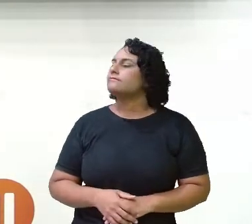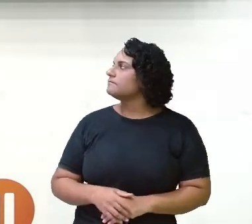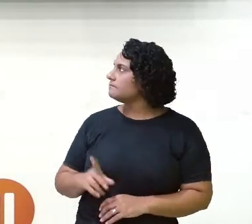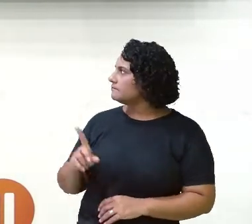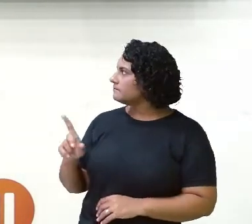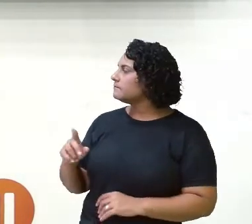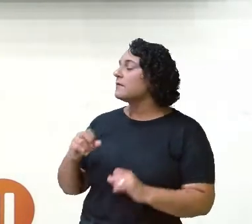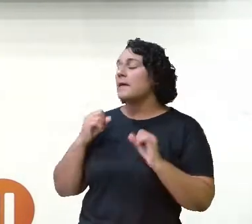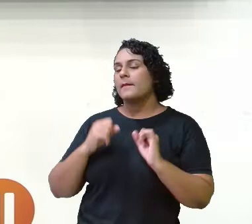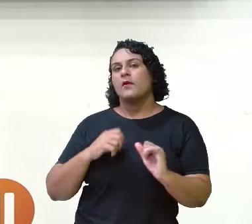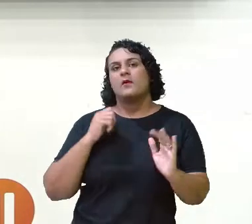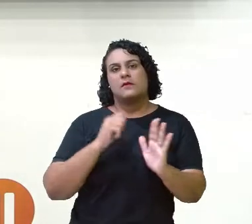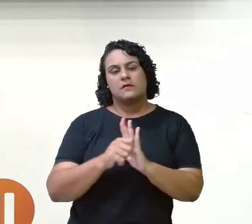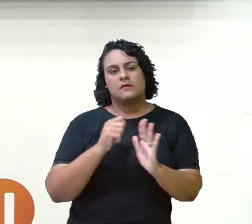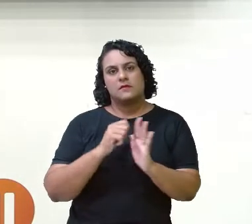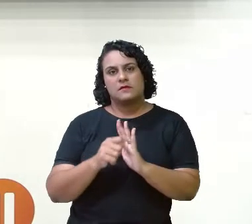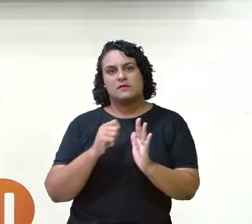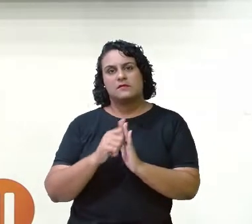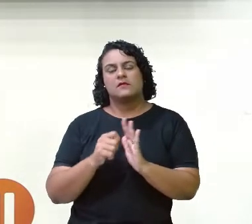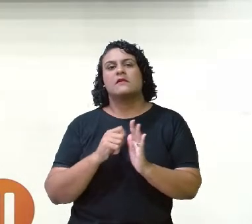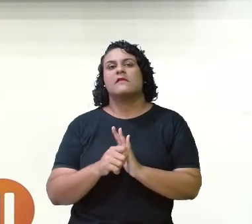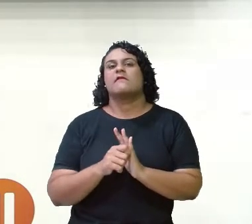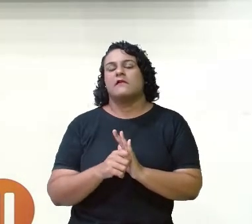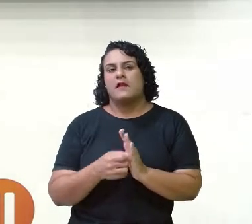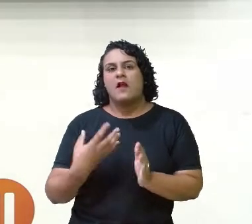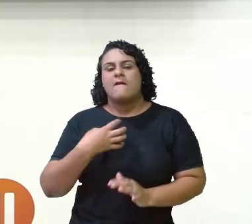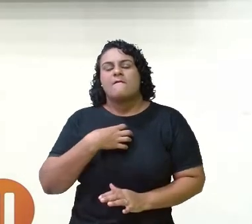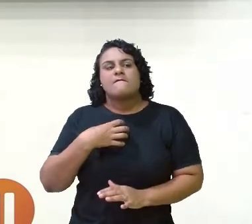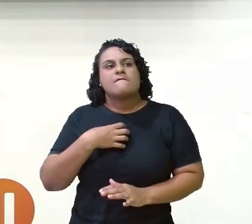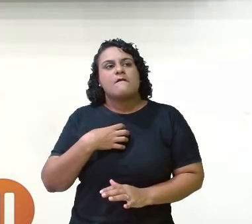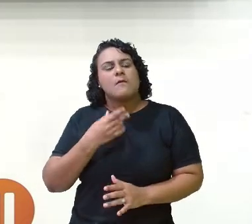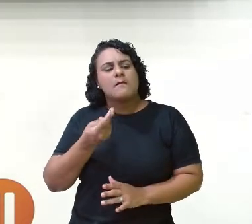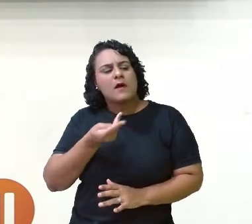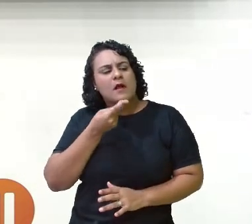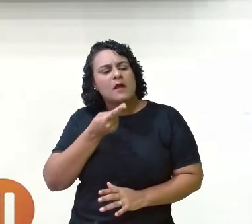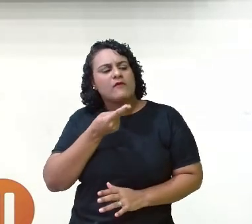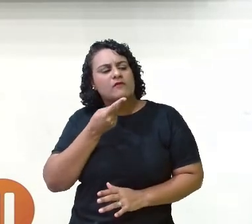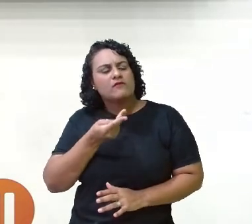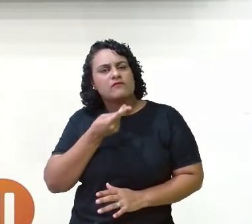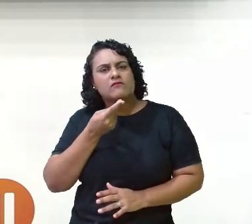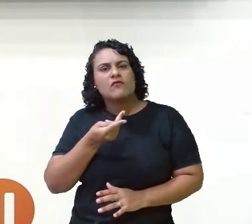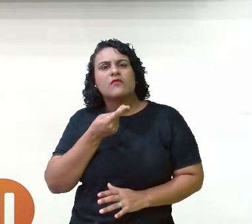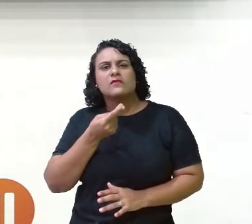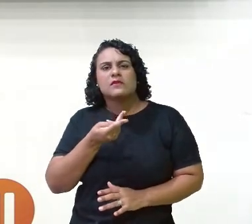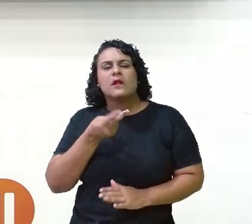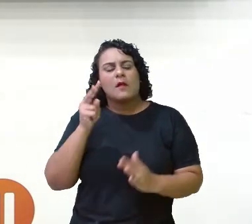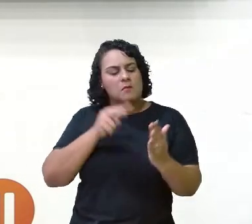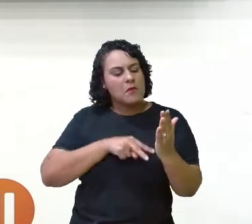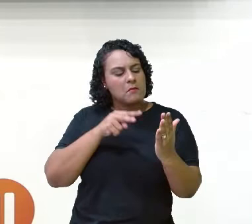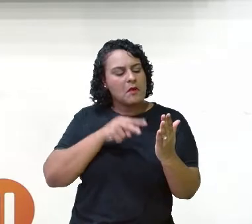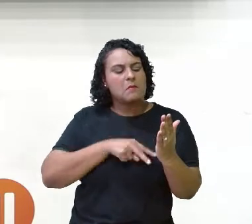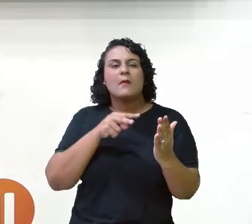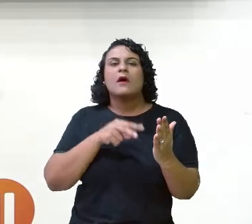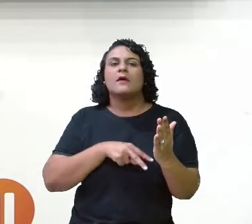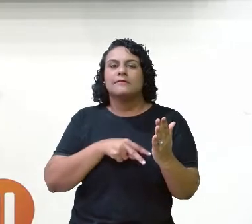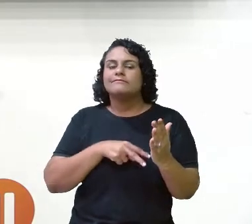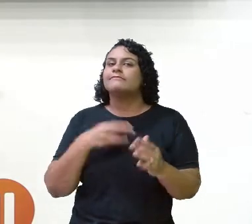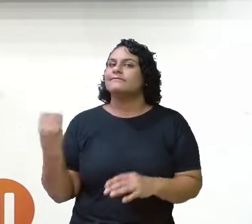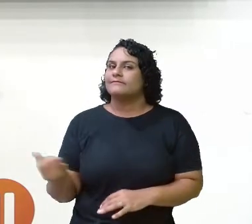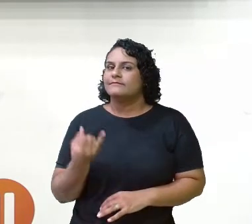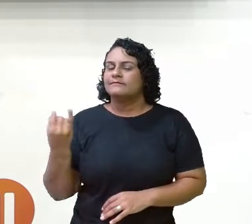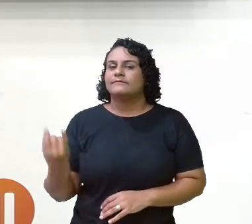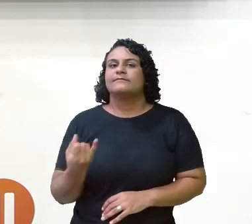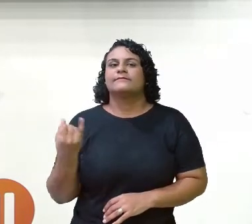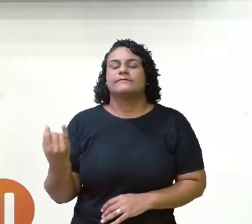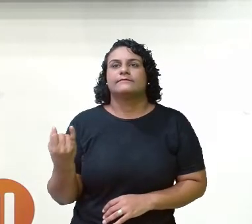pode escrever o que você leu, a forma que você leu o seu número. É importante, quando você vê